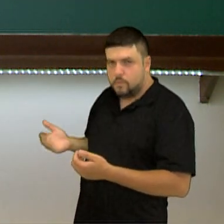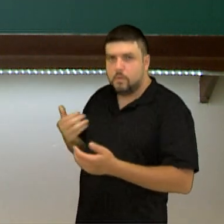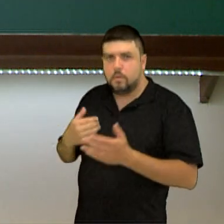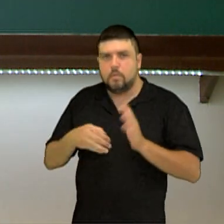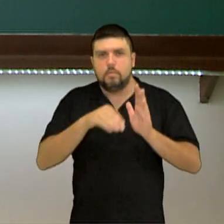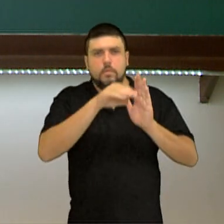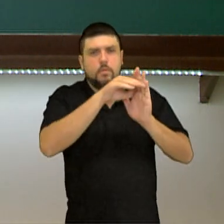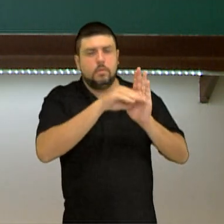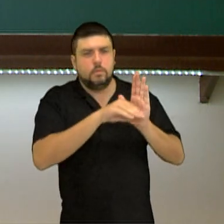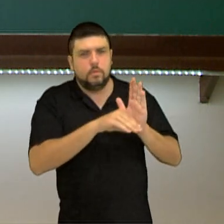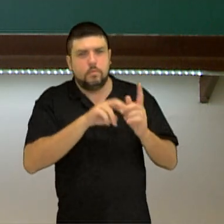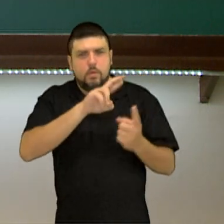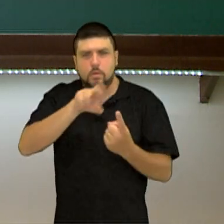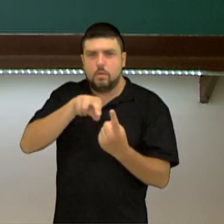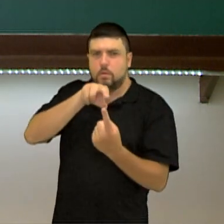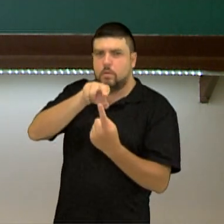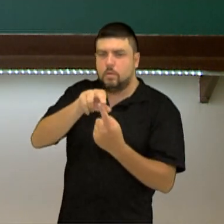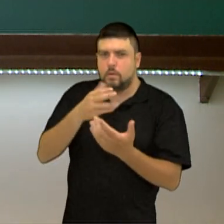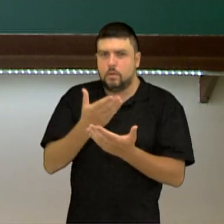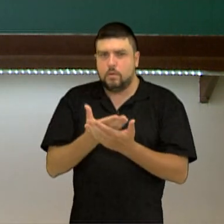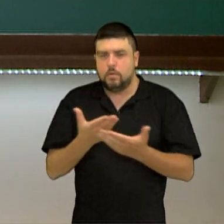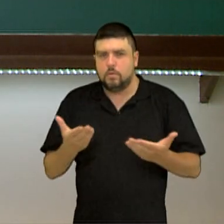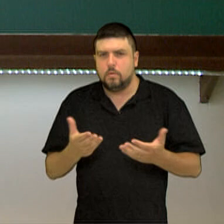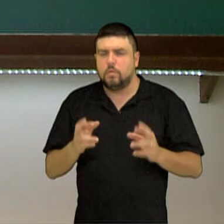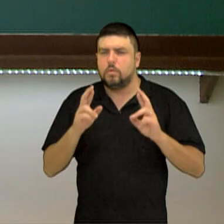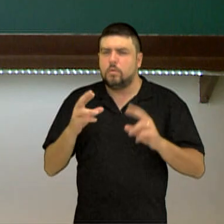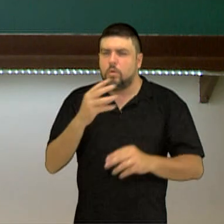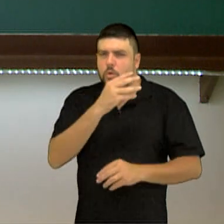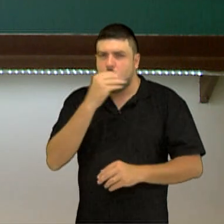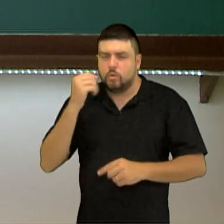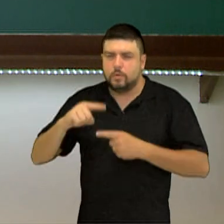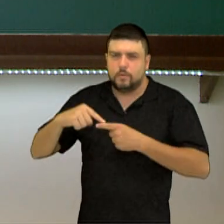de hoje. Espero que você tenha gostado e